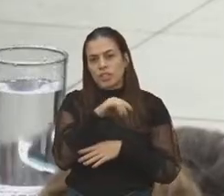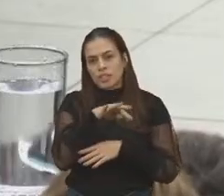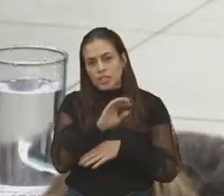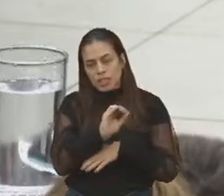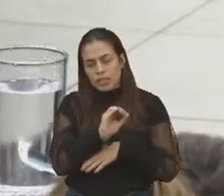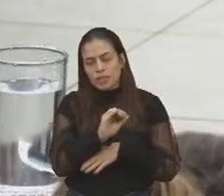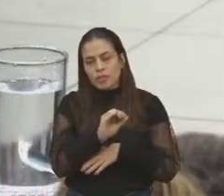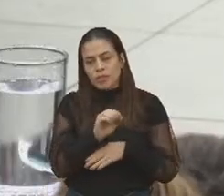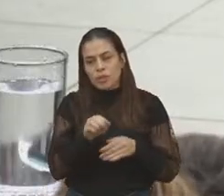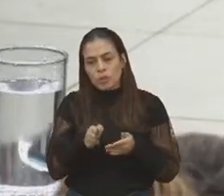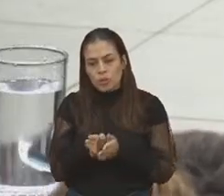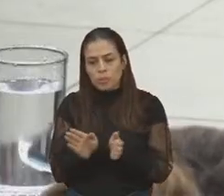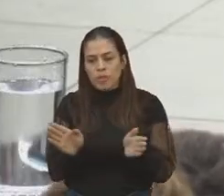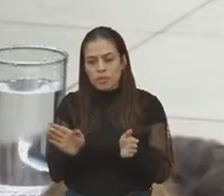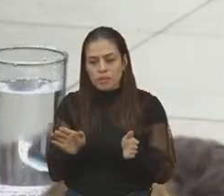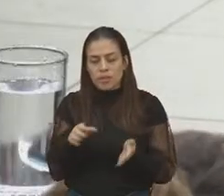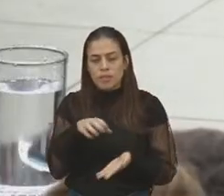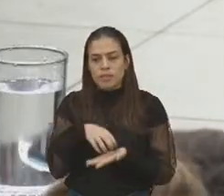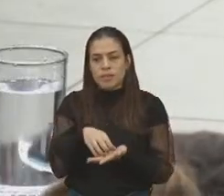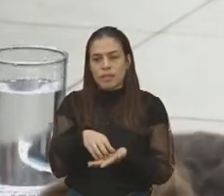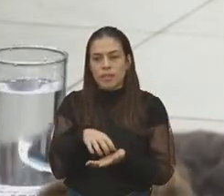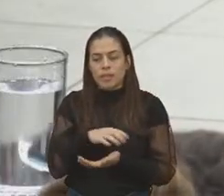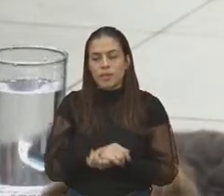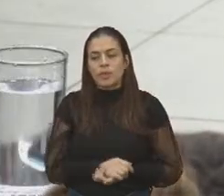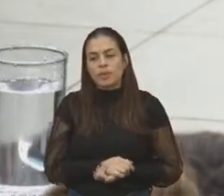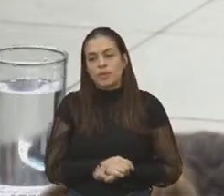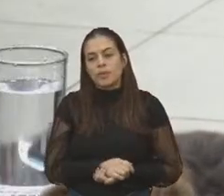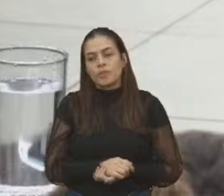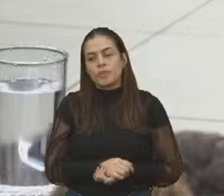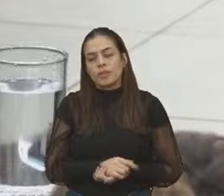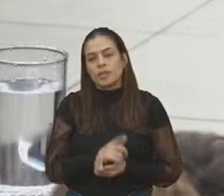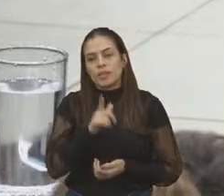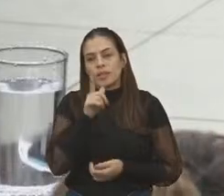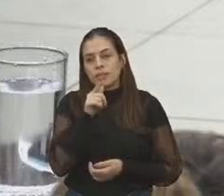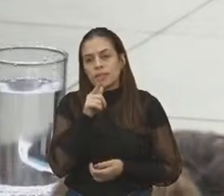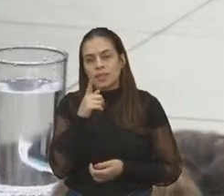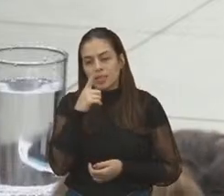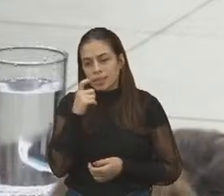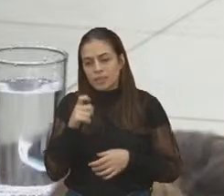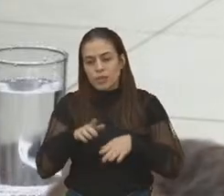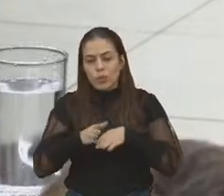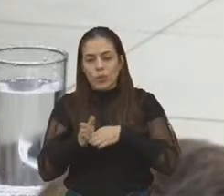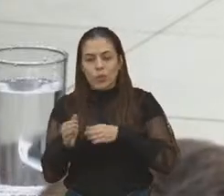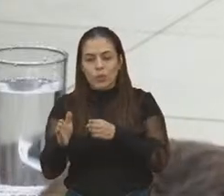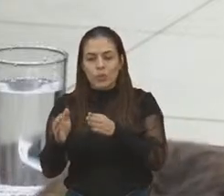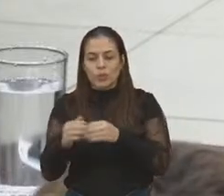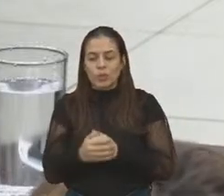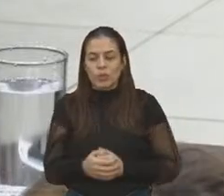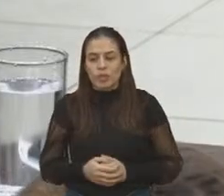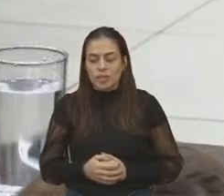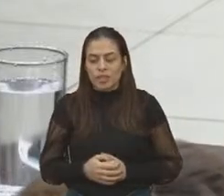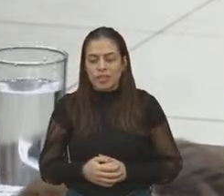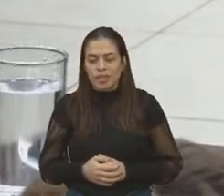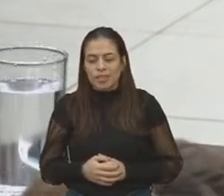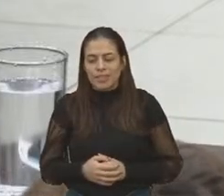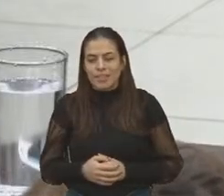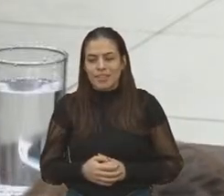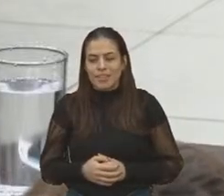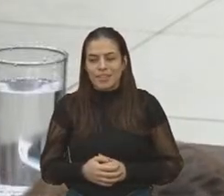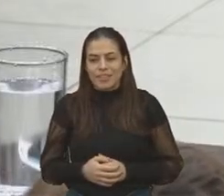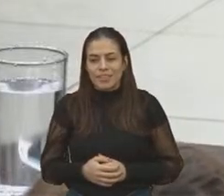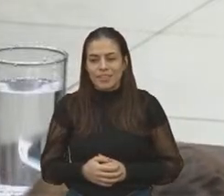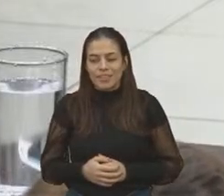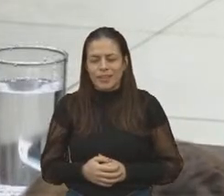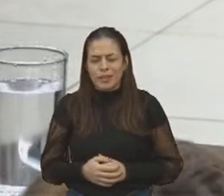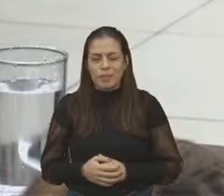duplicação de central do Jacinto, esgoto, Asgos 6 e 7, ampliação